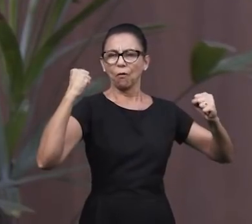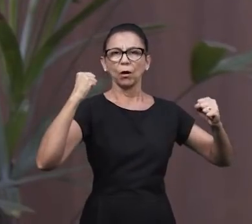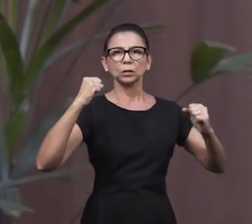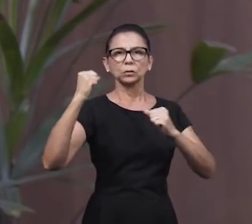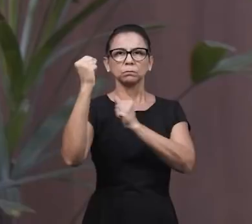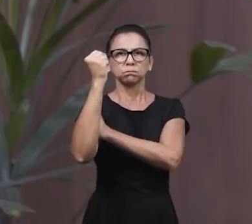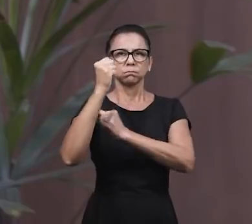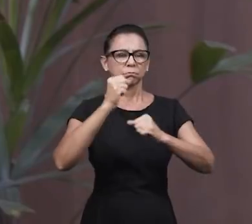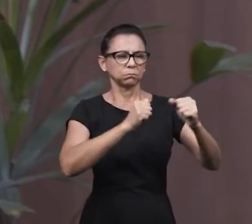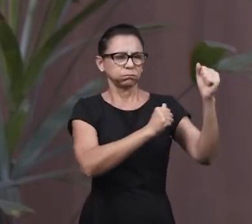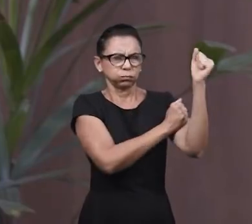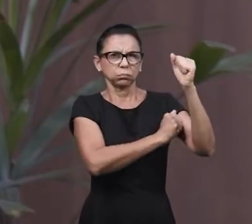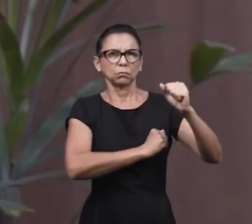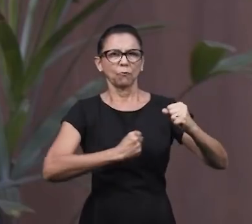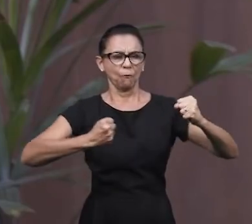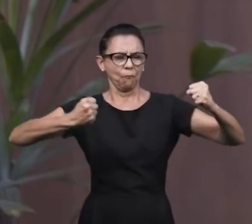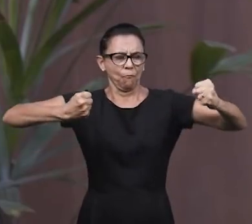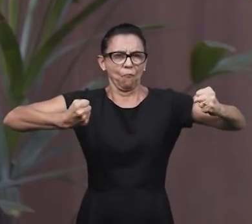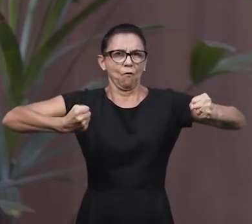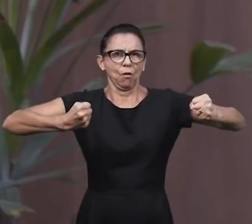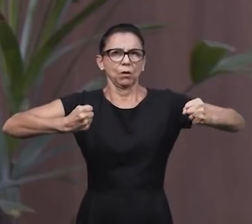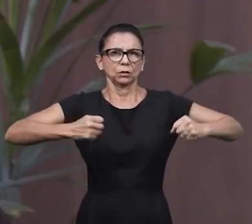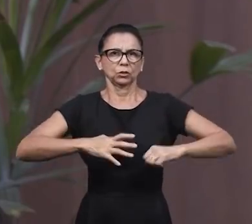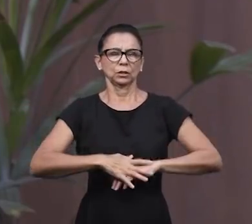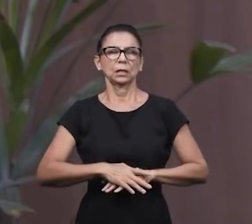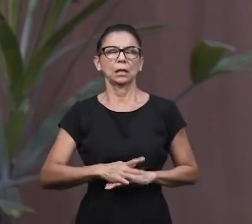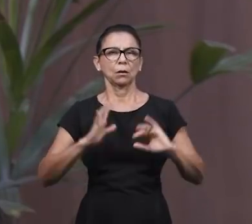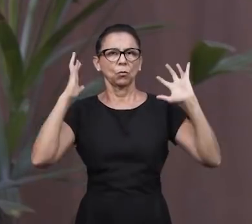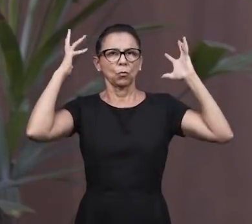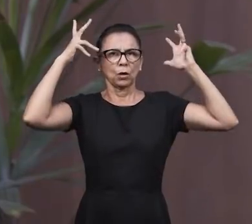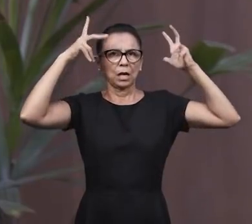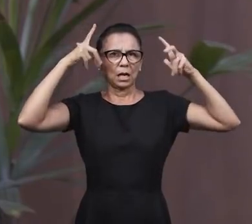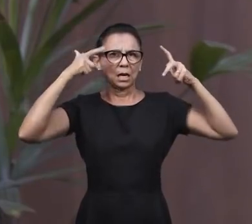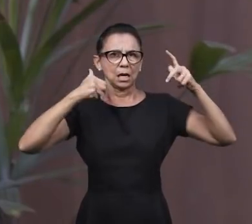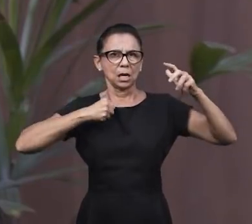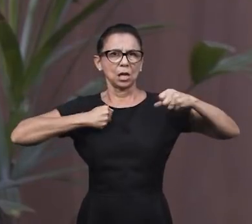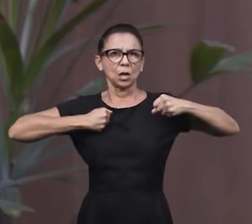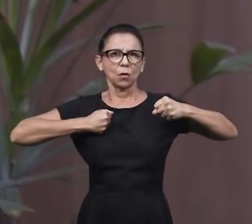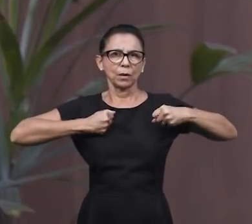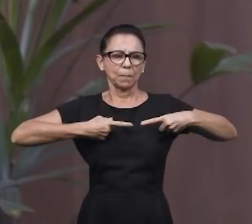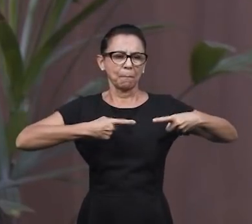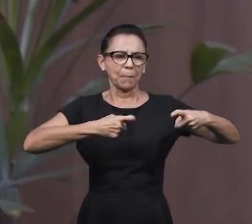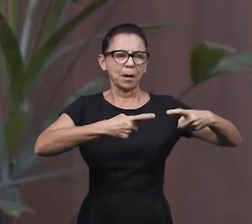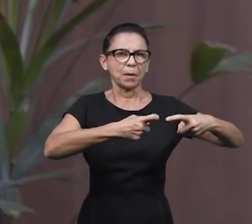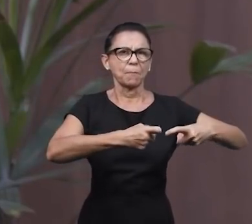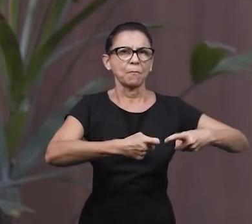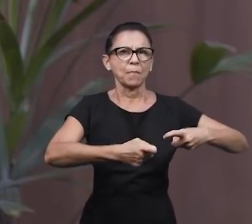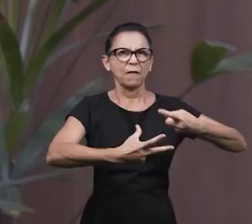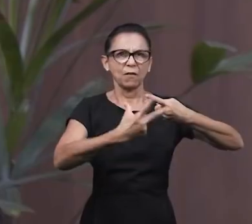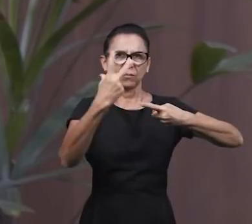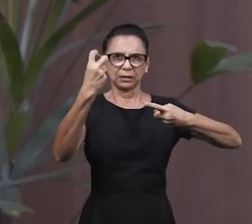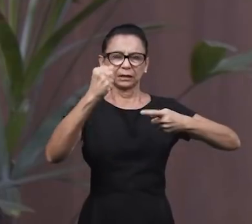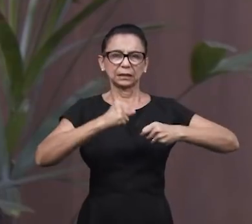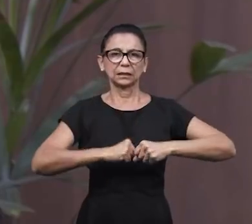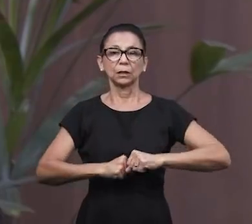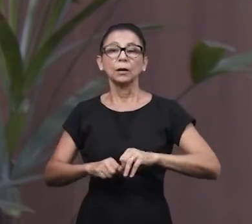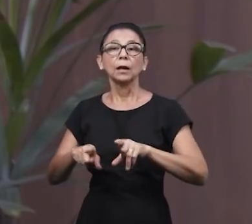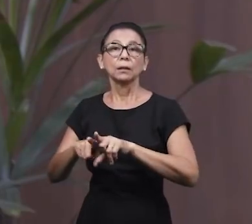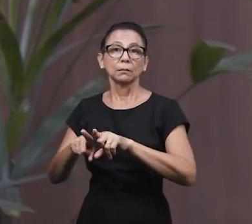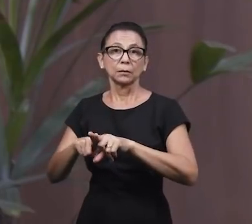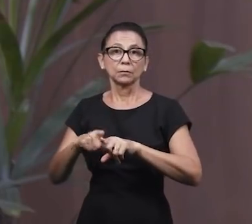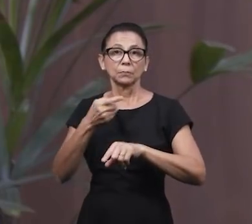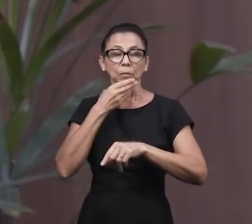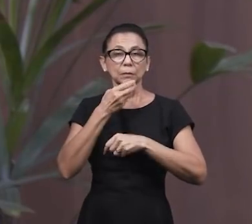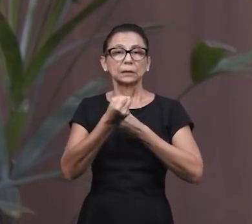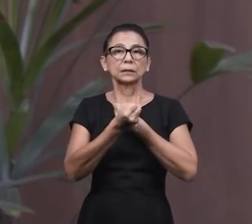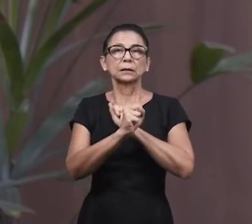conseguiu vencer o leão, ele conseguiu fazer outras coisas mais, né? Ele venceu, por exemplo, os homens com aquelas